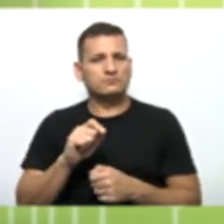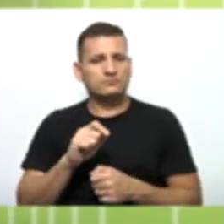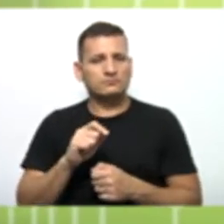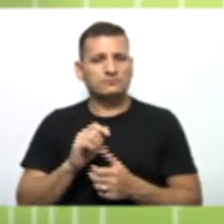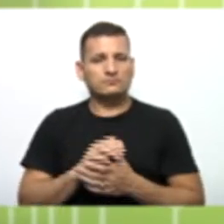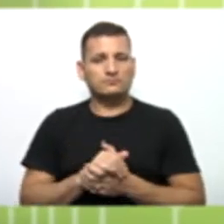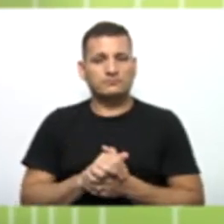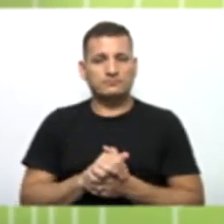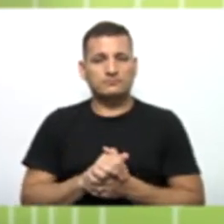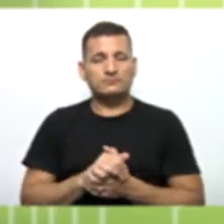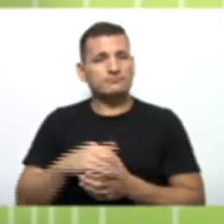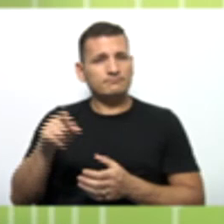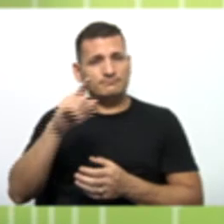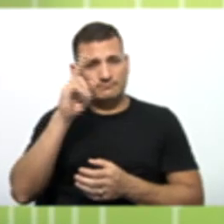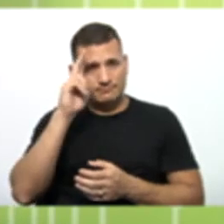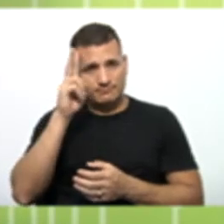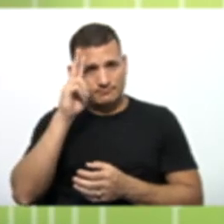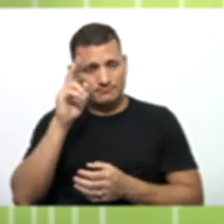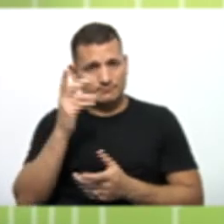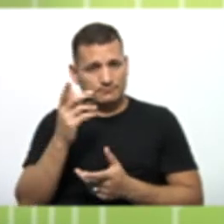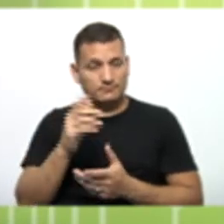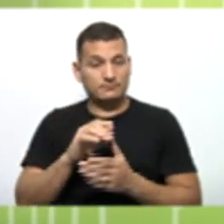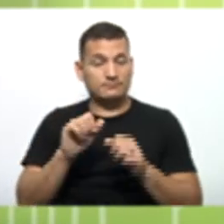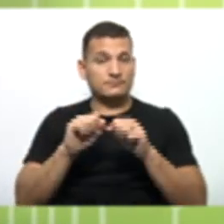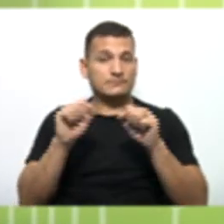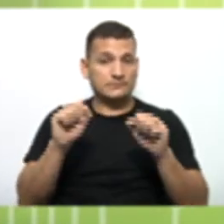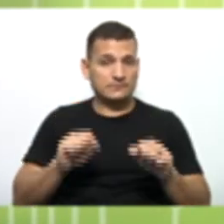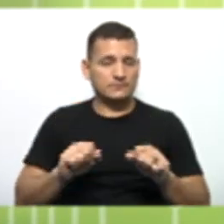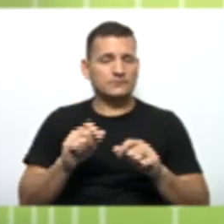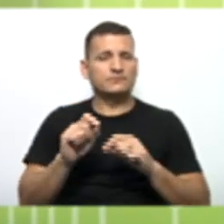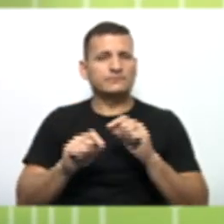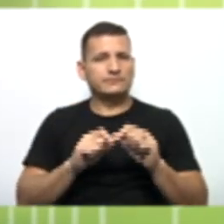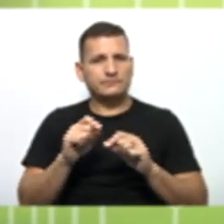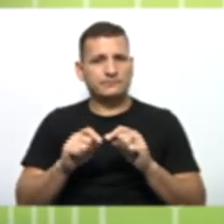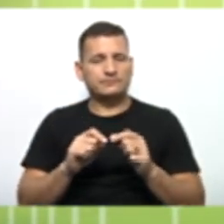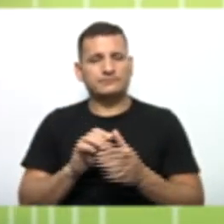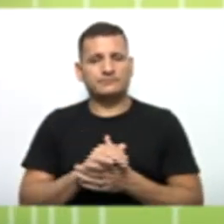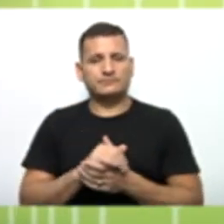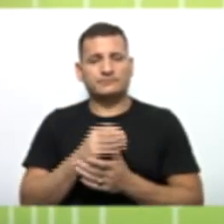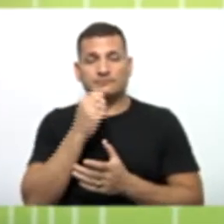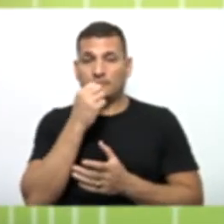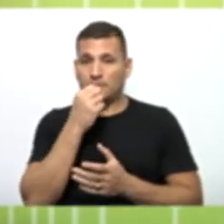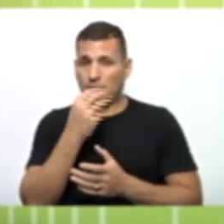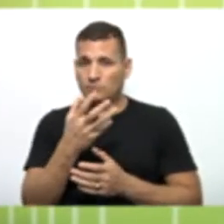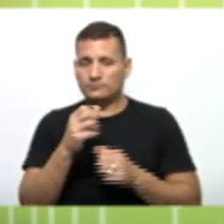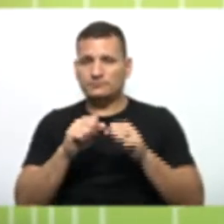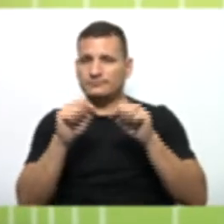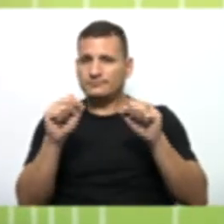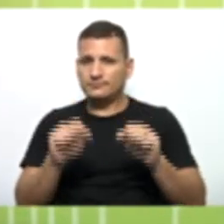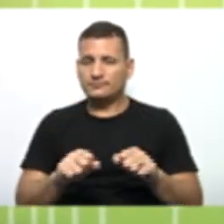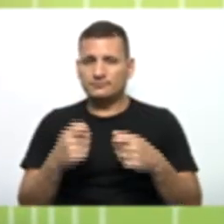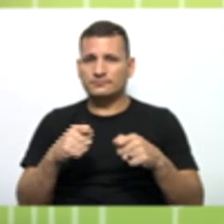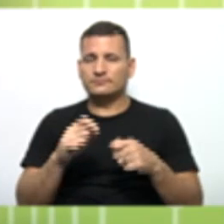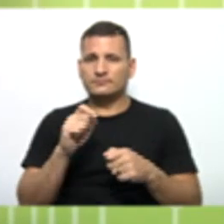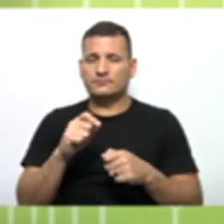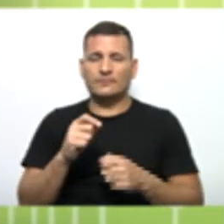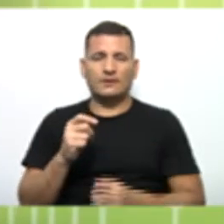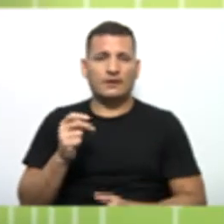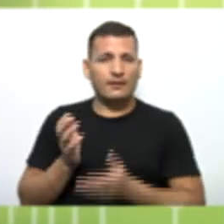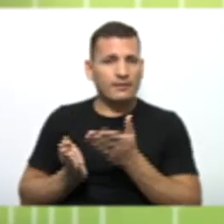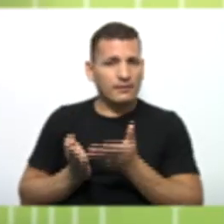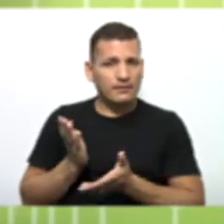Quem lembra do que eu falei para vocês? Gente, ó, um sistema ele tem que fazer o quê? Para ser um sistema bom, ele tem que atender às